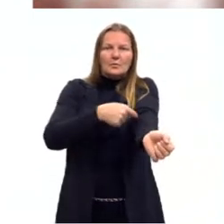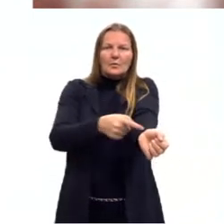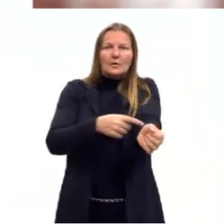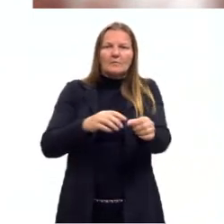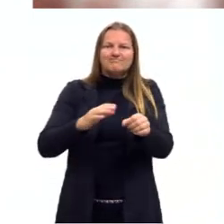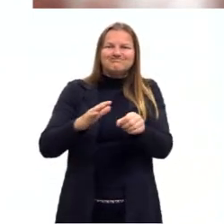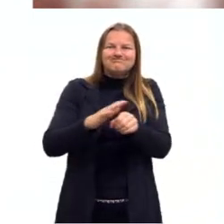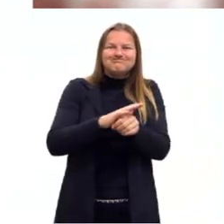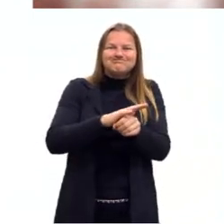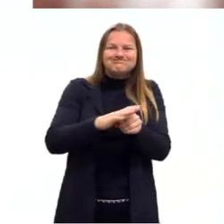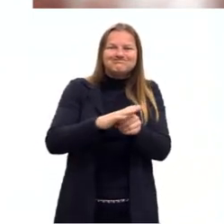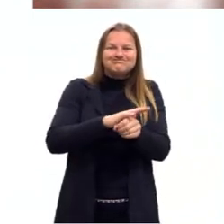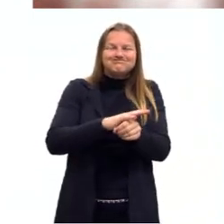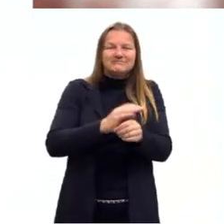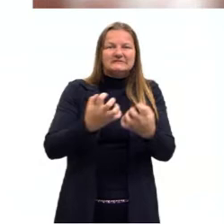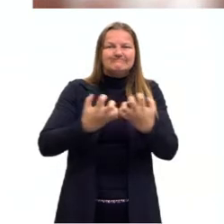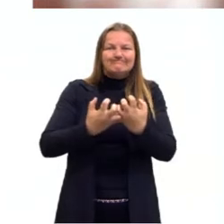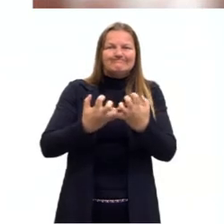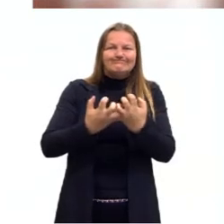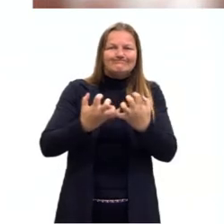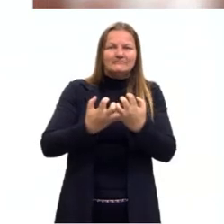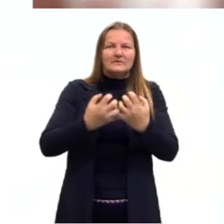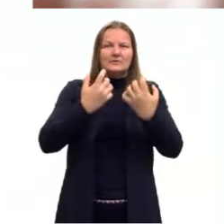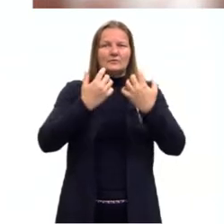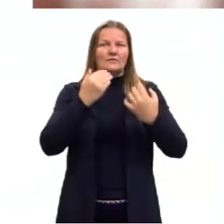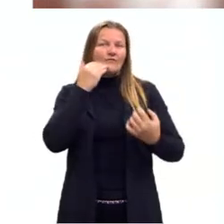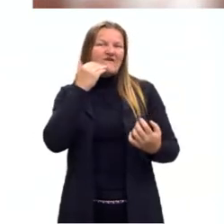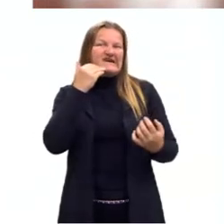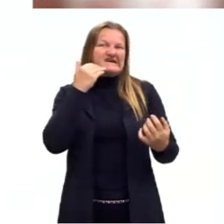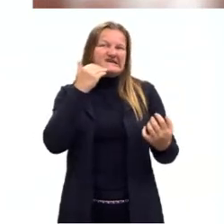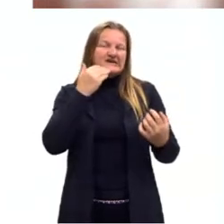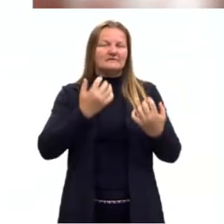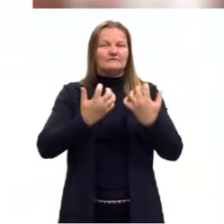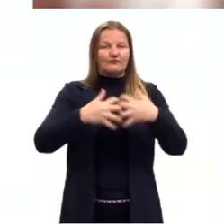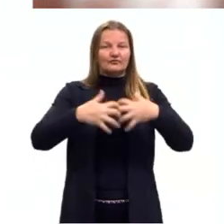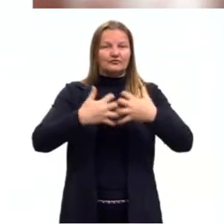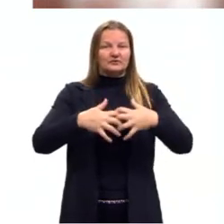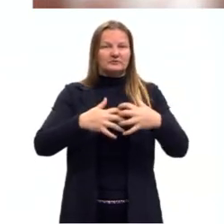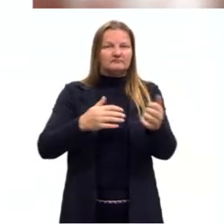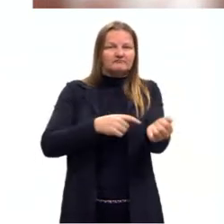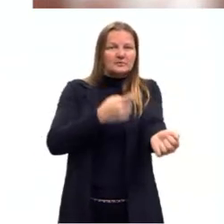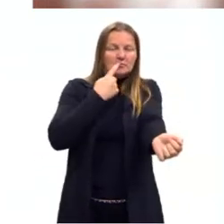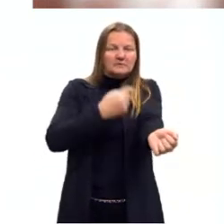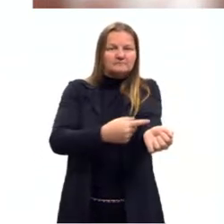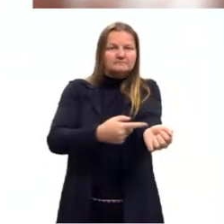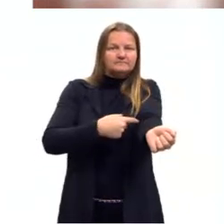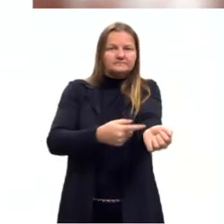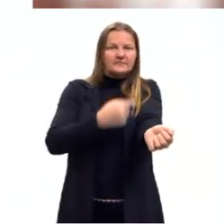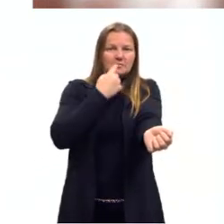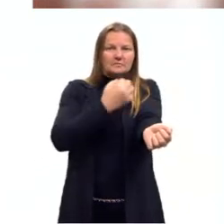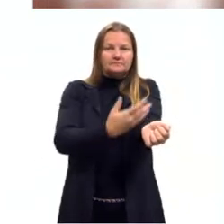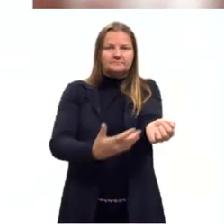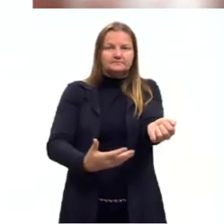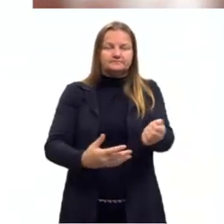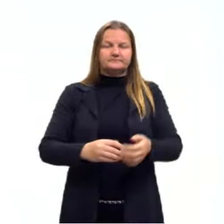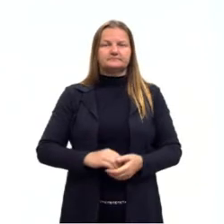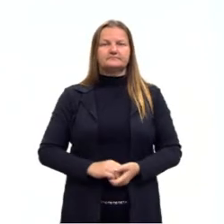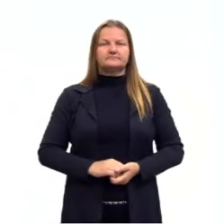comprometer a circulação do sangue né pode causar muitas reações no sangue